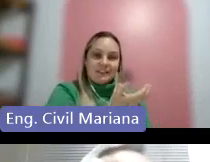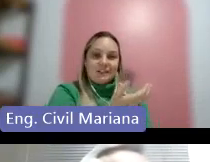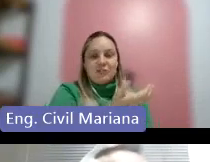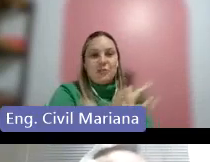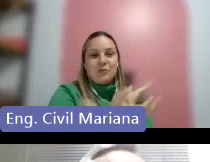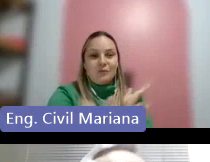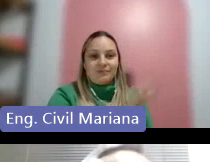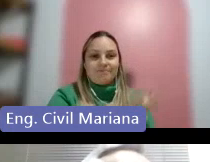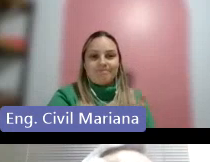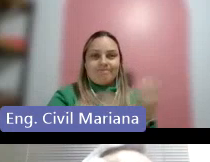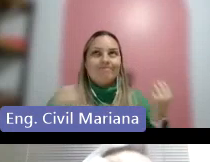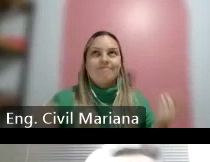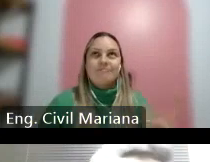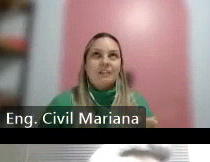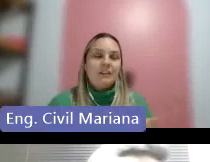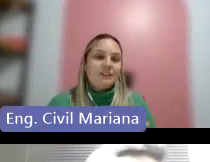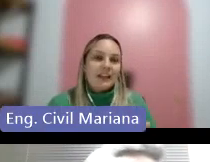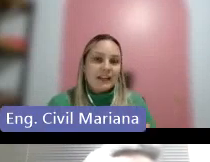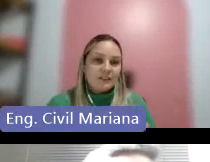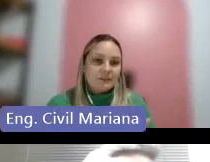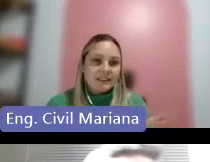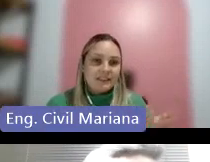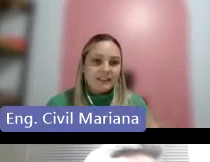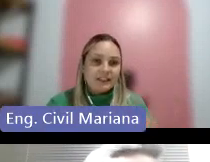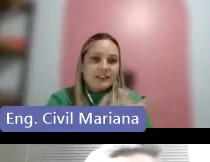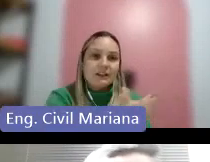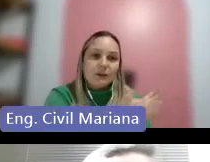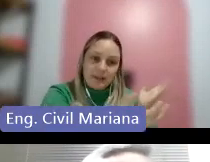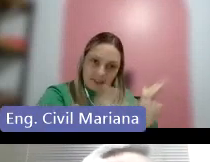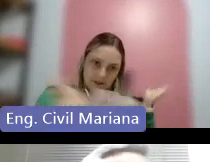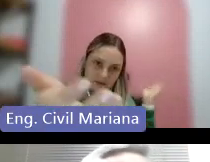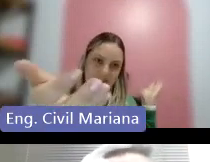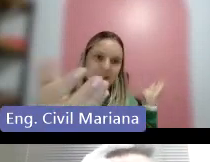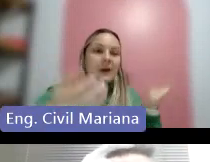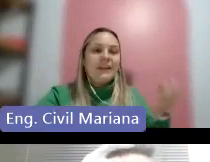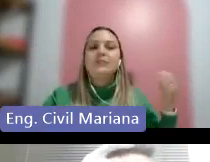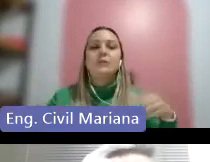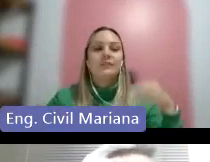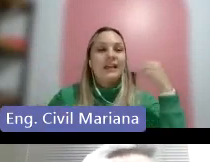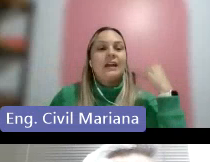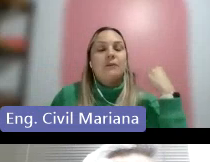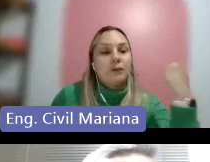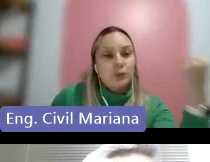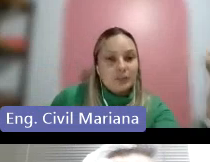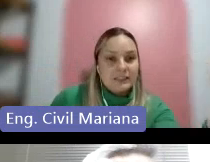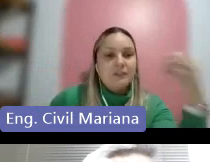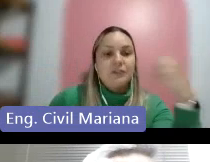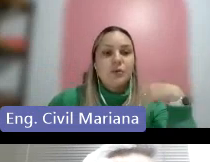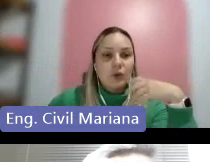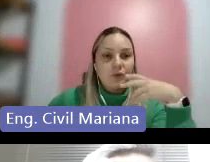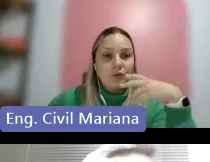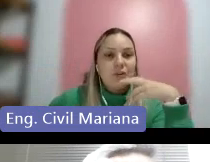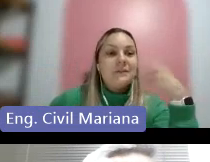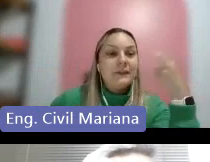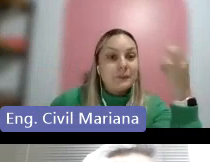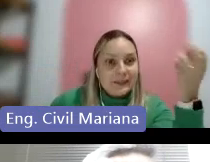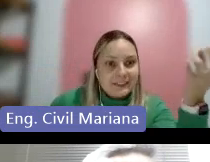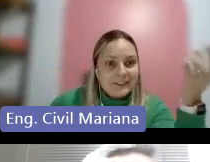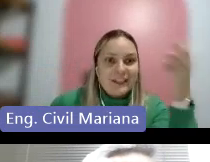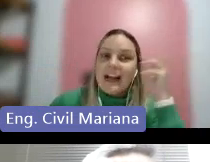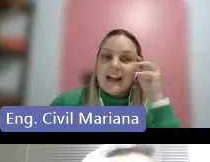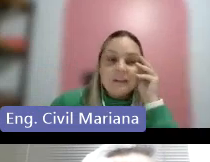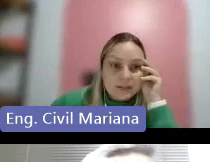eles fazem com... Eu ia falar aço, mas nem deve ser um alumínio para esconder uma tubulação de esgoto,